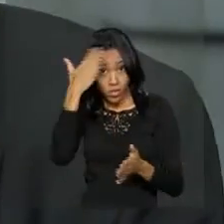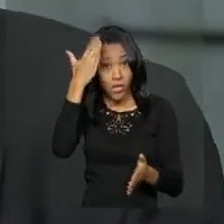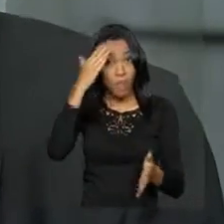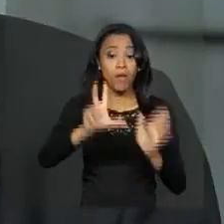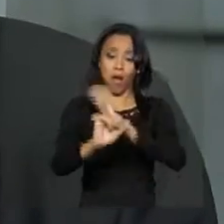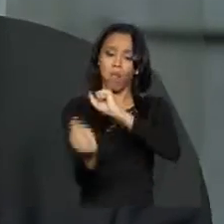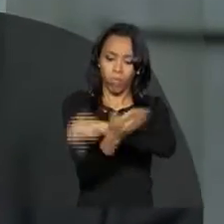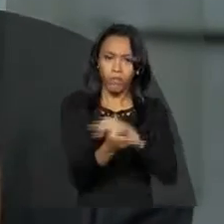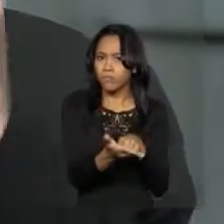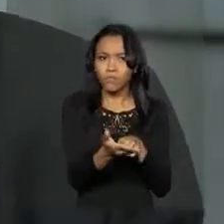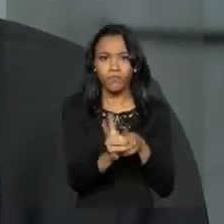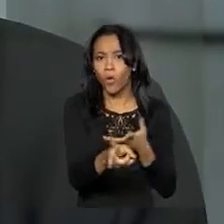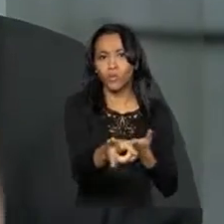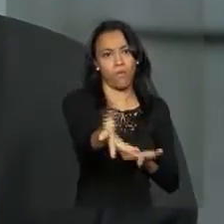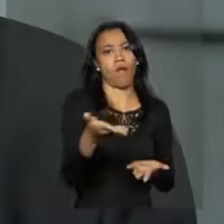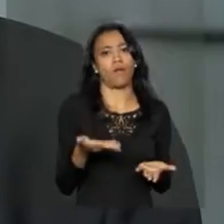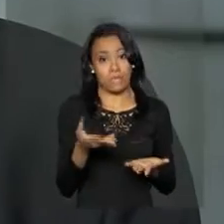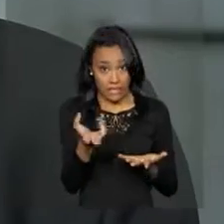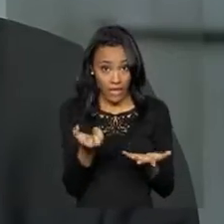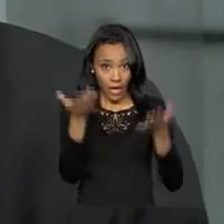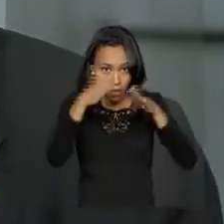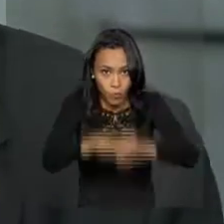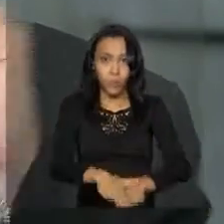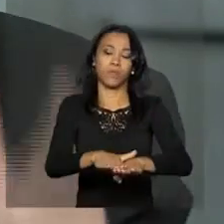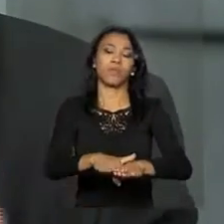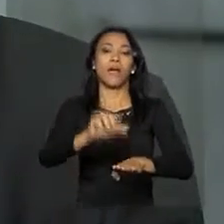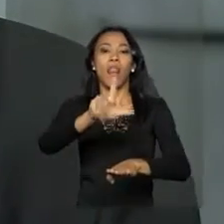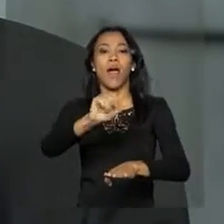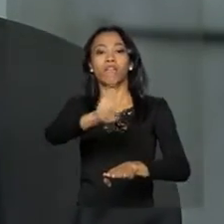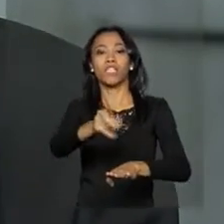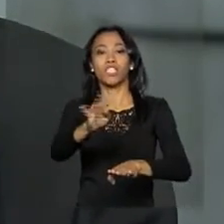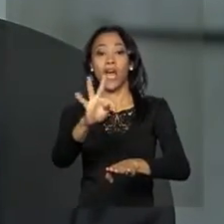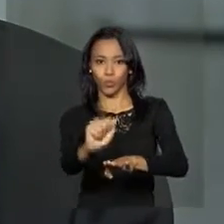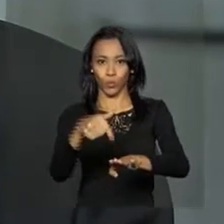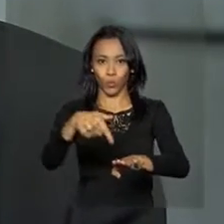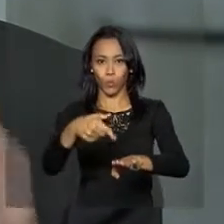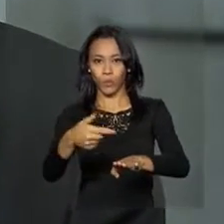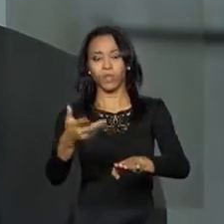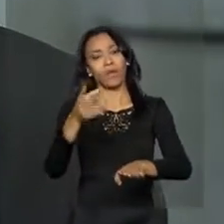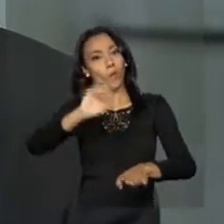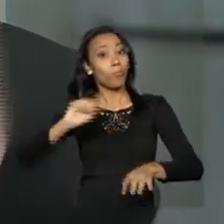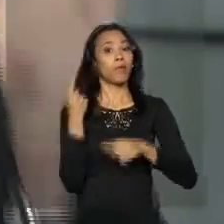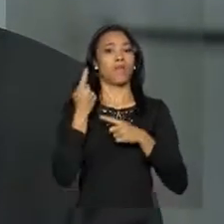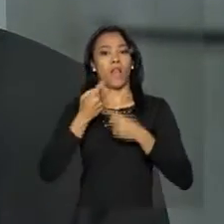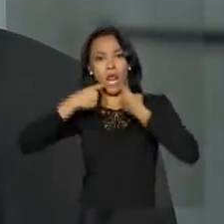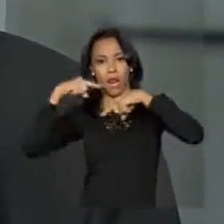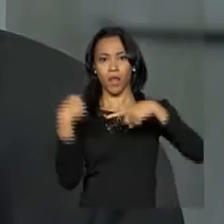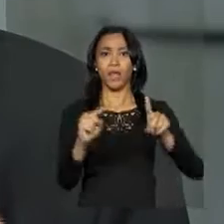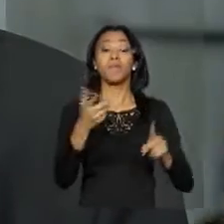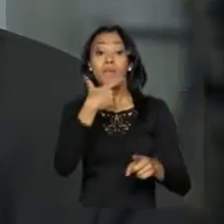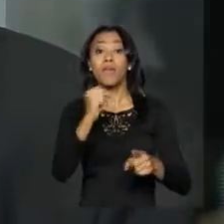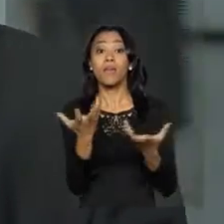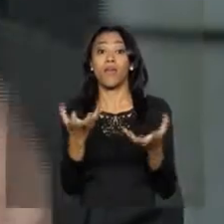vai continuar. E se quiserem abafar a Lava Jato, o pessoal será o primeiro a denunciar, porque o partido que pretende chegar